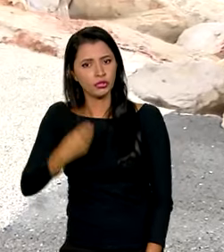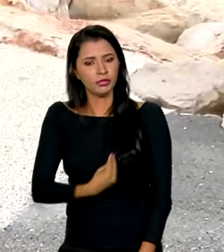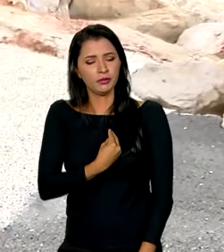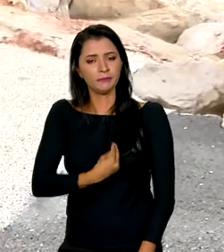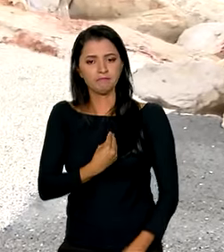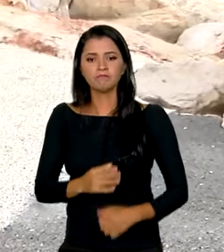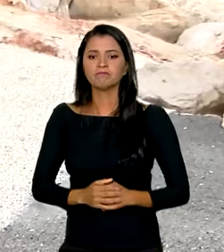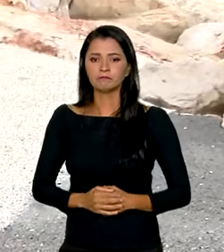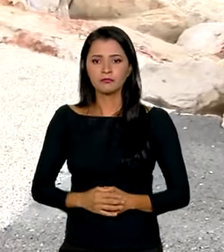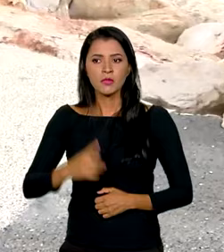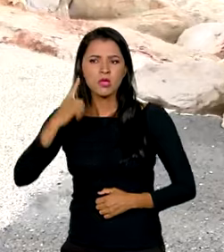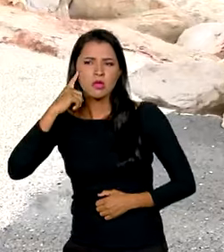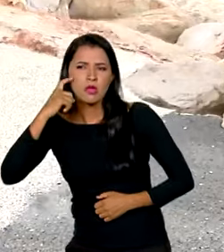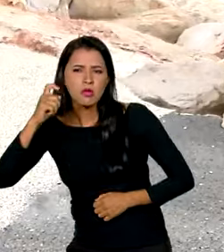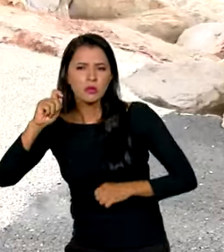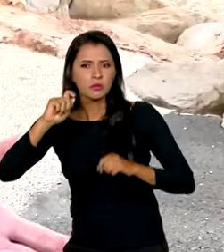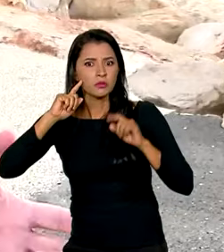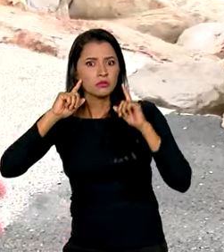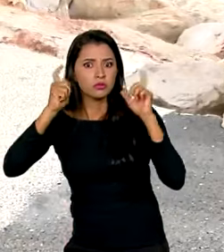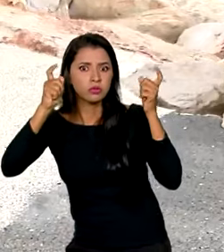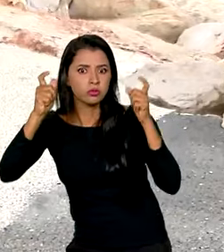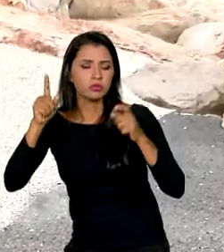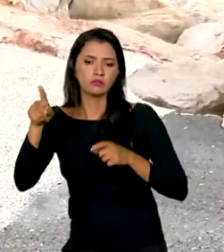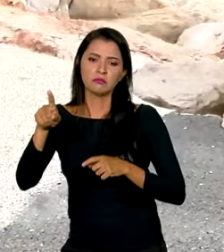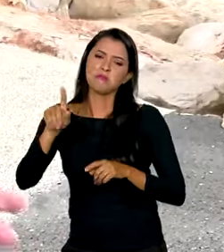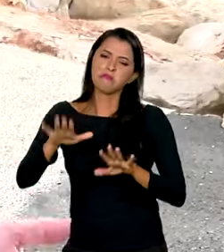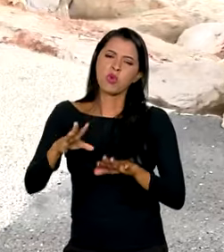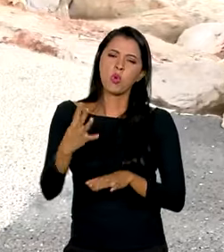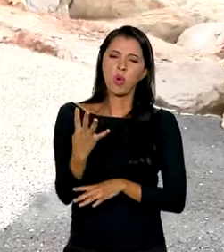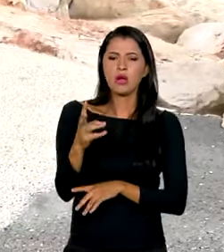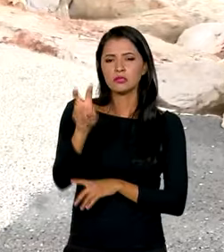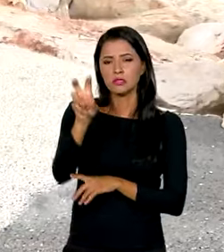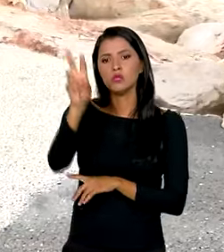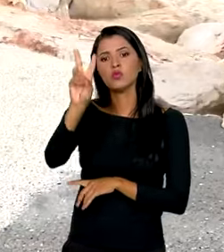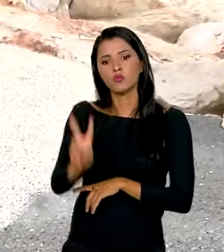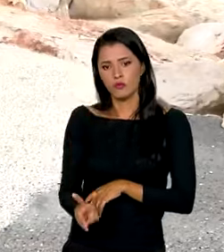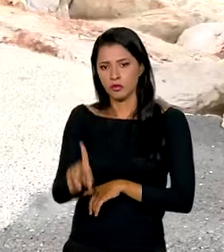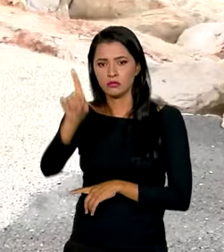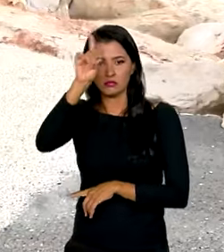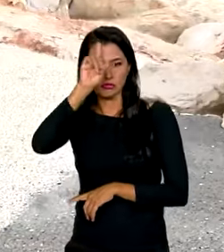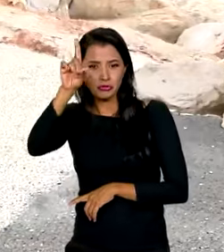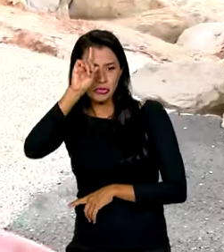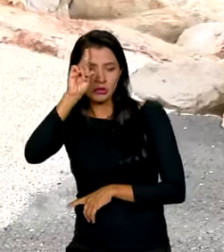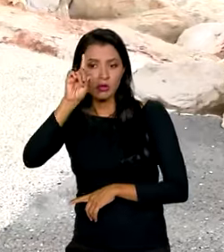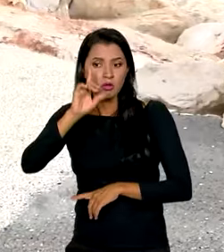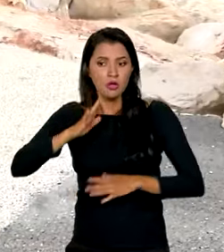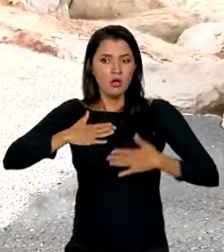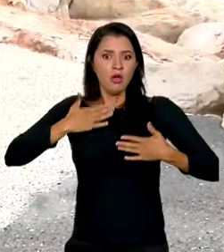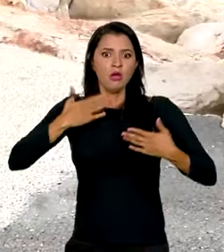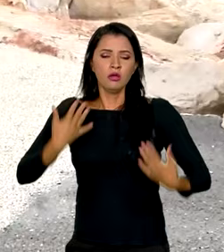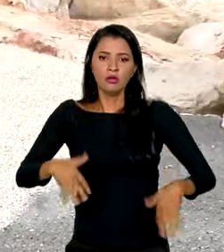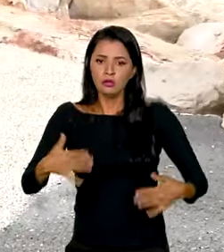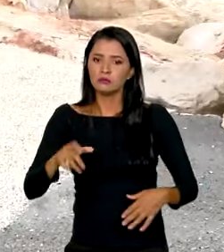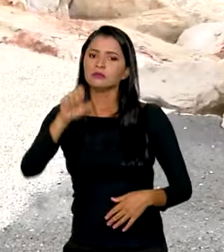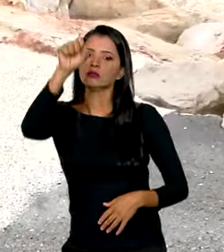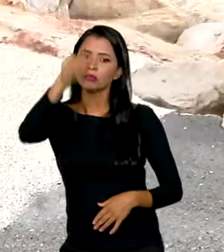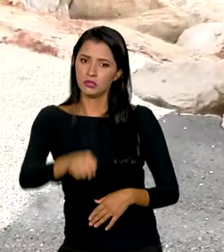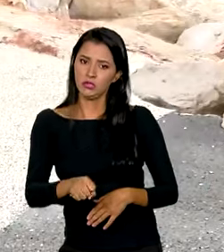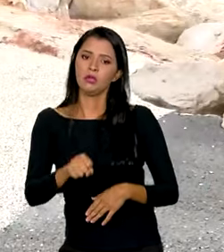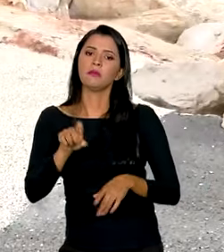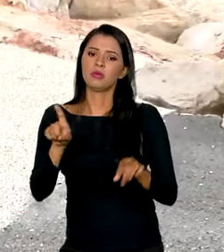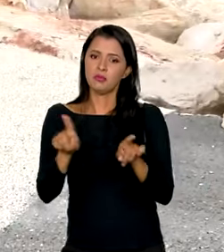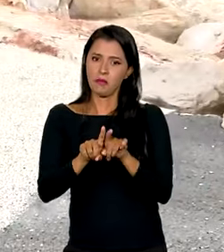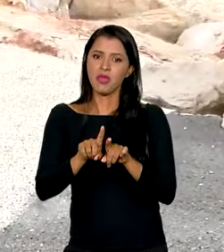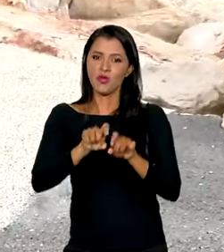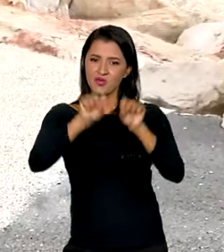As sirenes tocam aqui em Tel Aviv em média 4-5 vezes ao dia. Assusta, sim, mas ao mesmo tempo o sistema de defesa